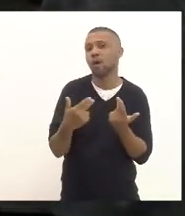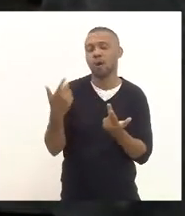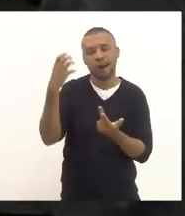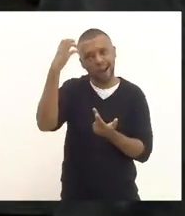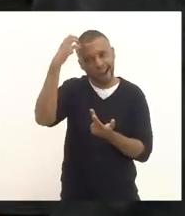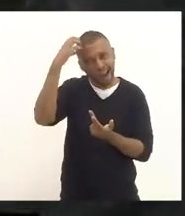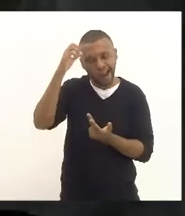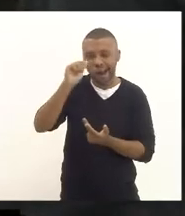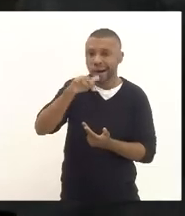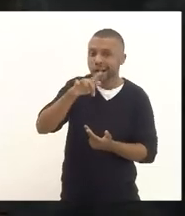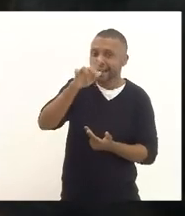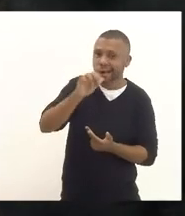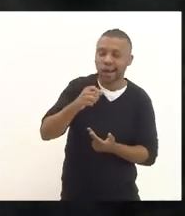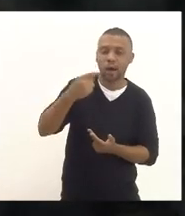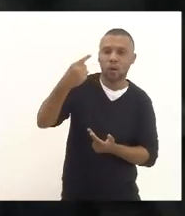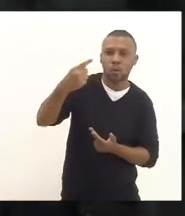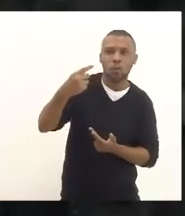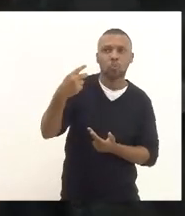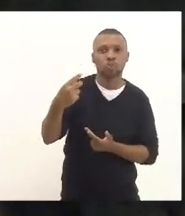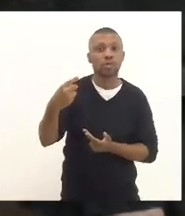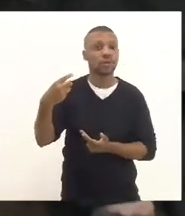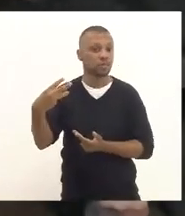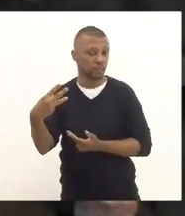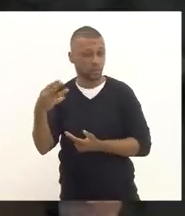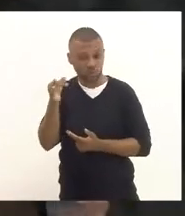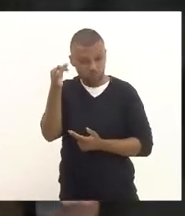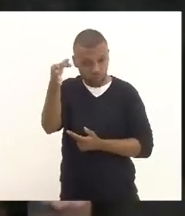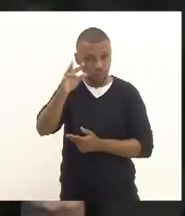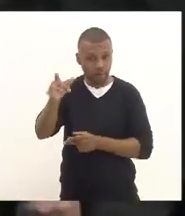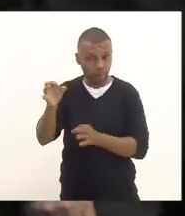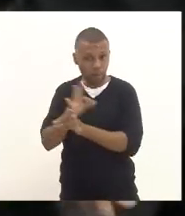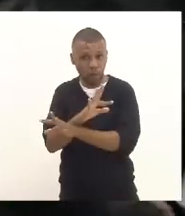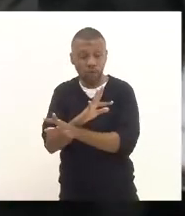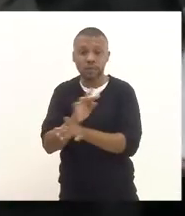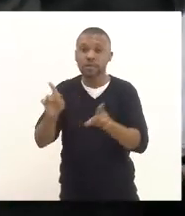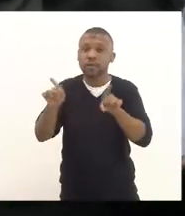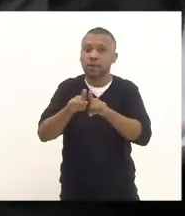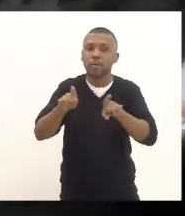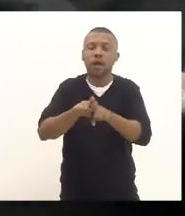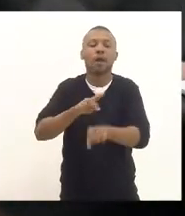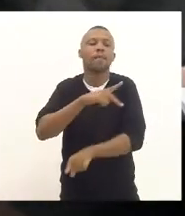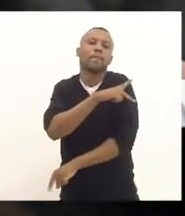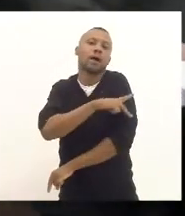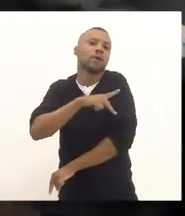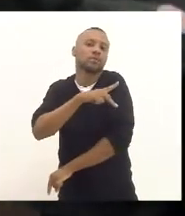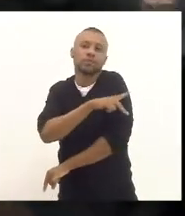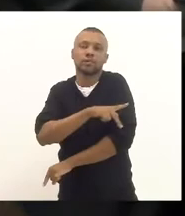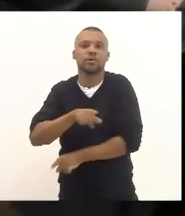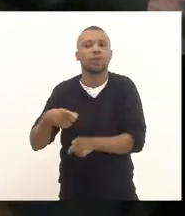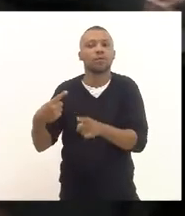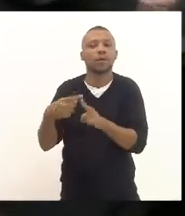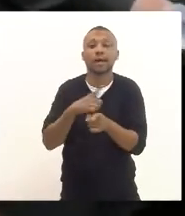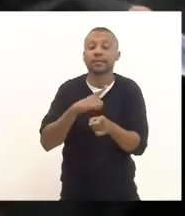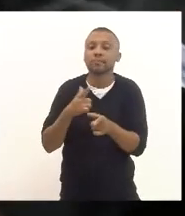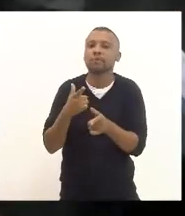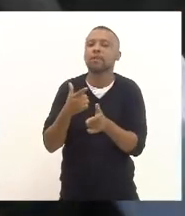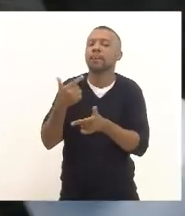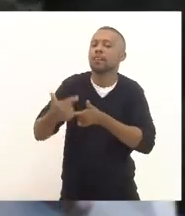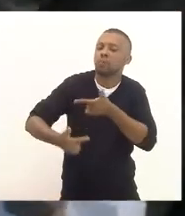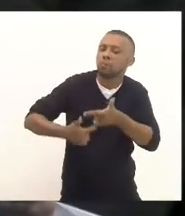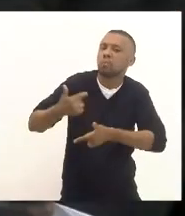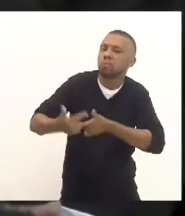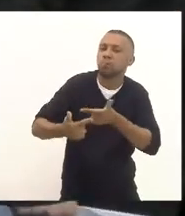Angra 1 e Angra 2 futuramente h3e para ti você limítrofe e desde 2014 ela trabalha muito recolhendo assinaturas